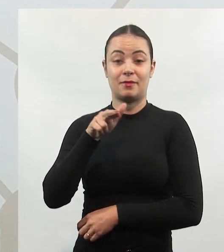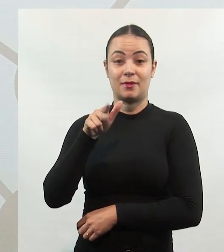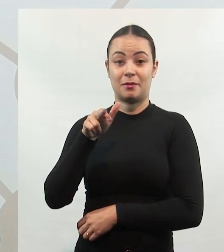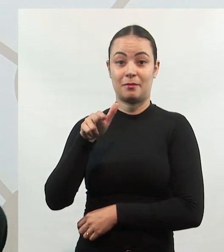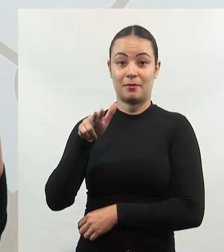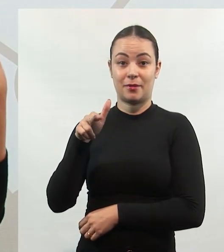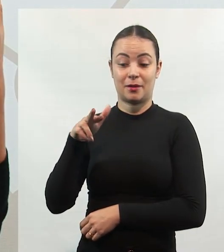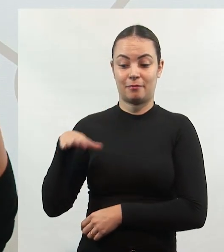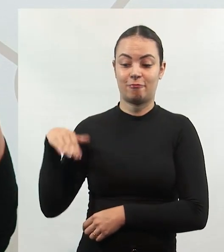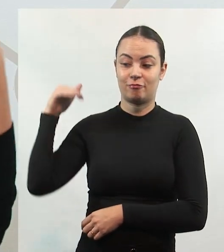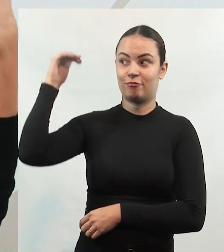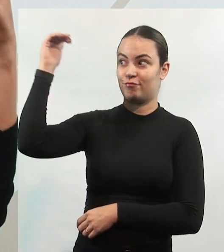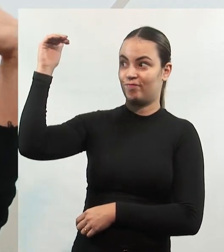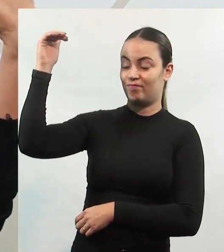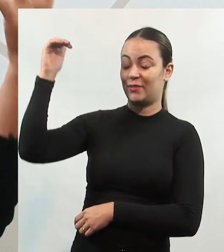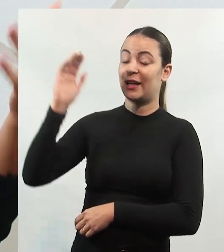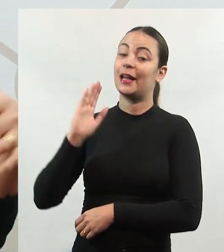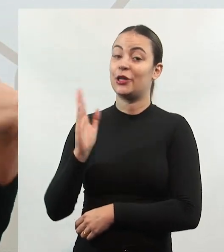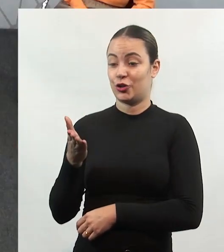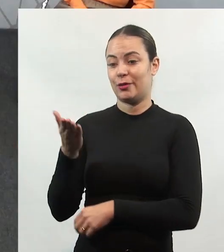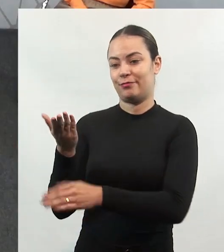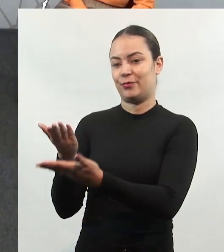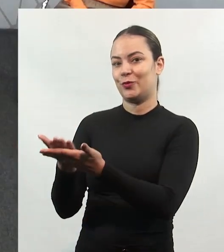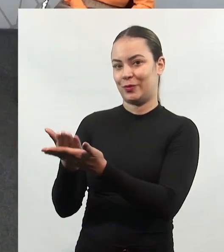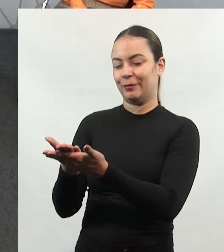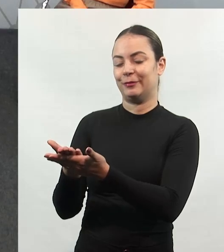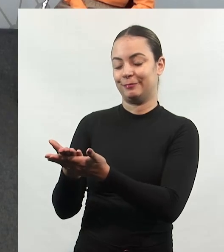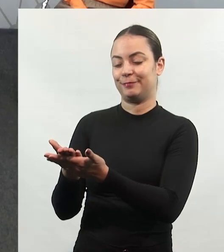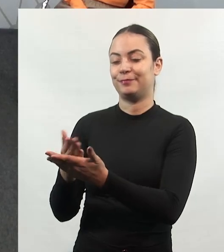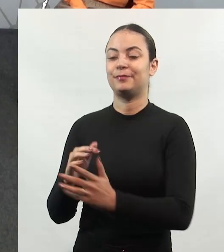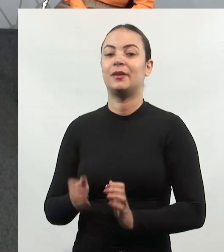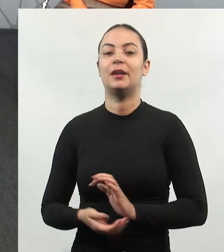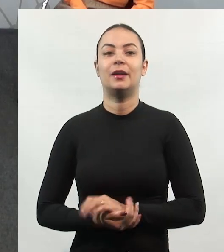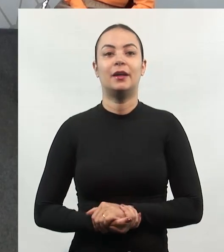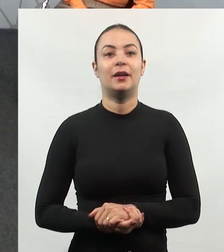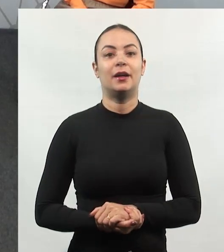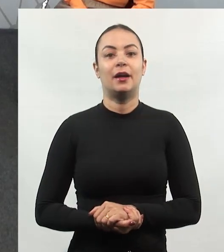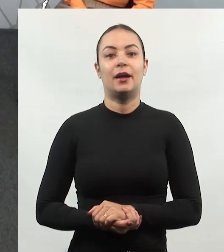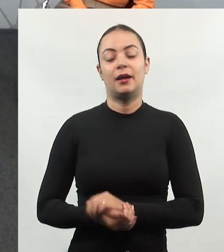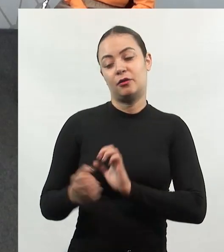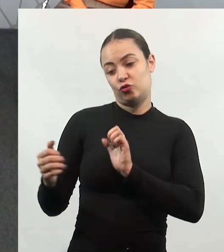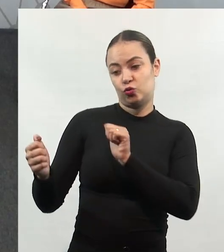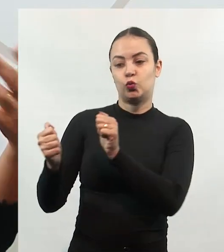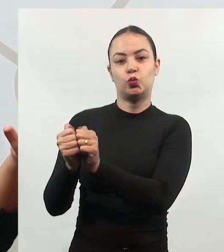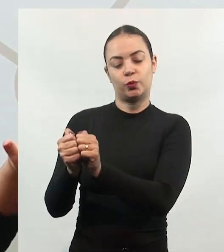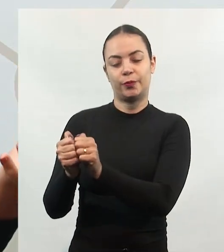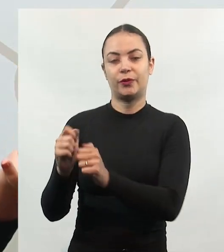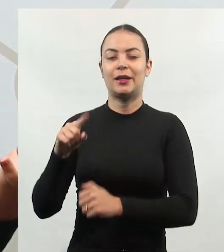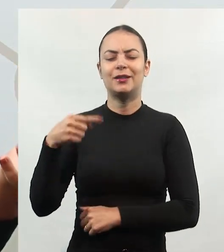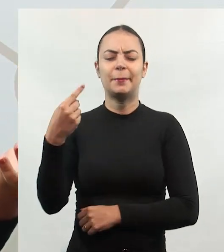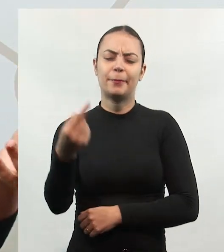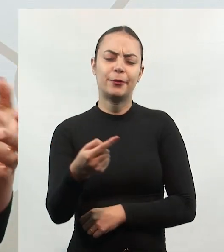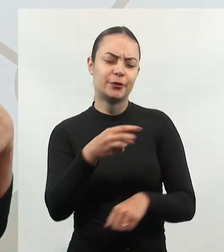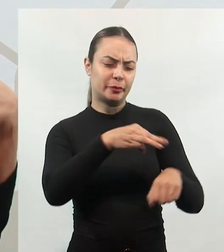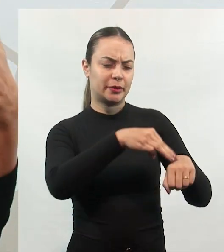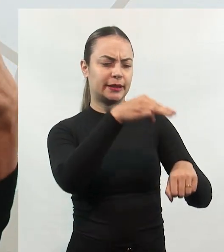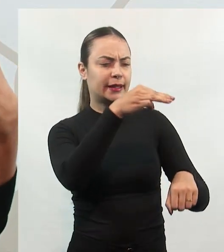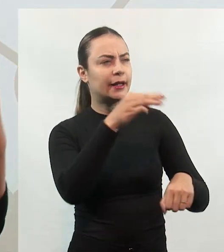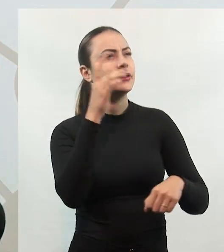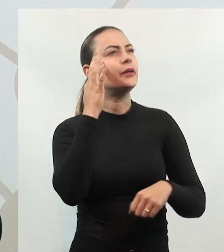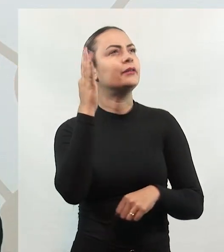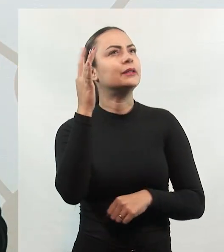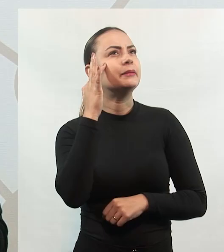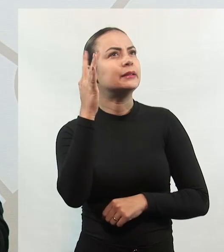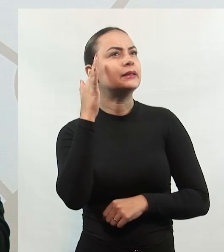eu, depois fazendo uma reflexão, isso no mestrado, já estudando sobre o processo de feminização do magistério, foi que eu vim